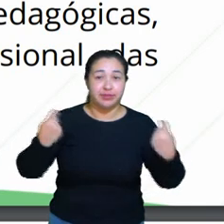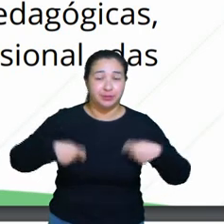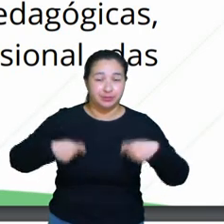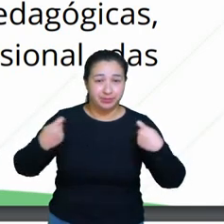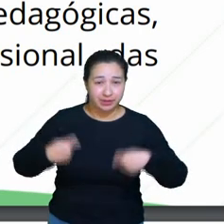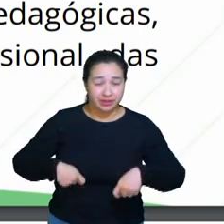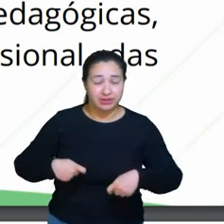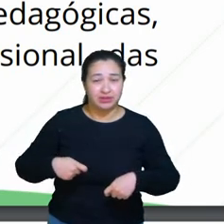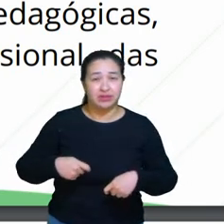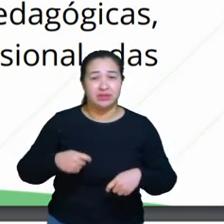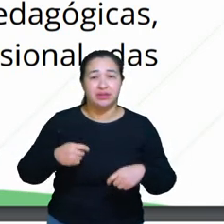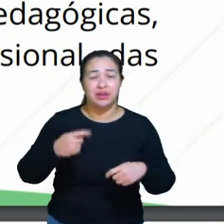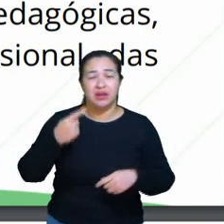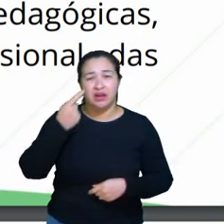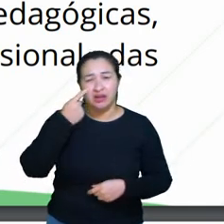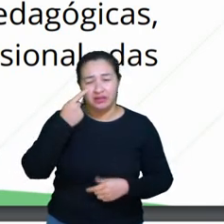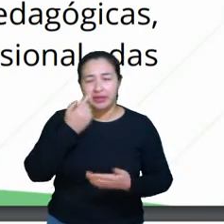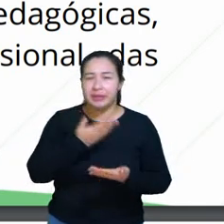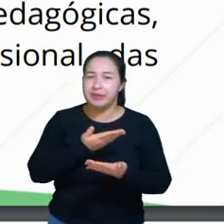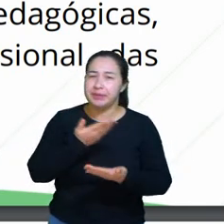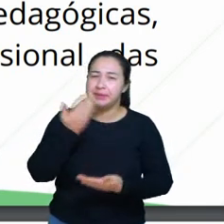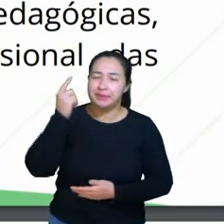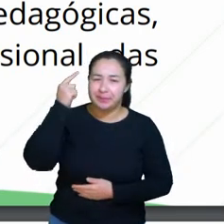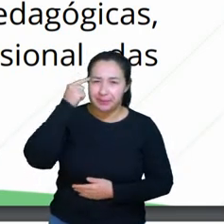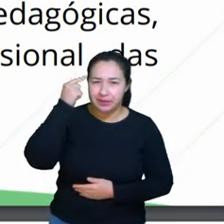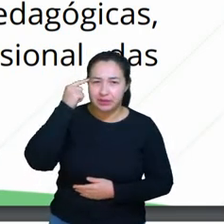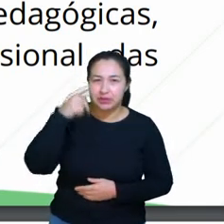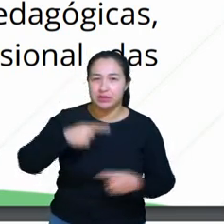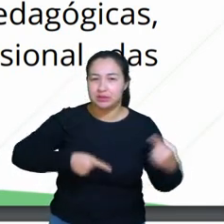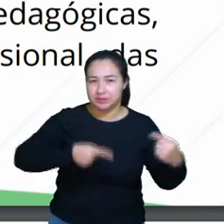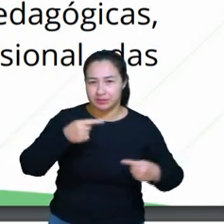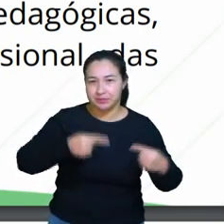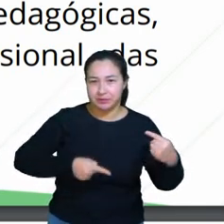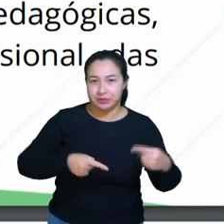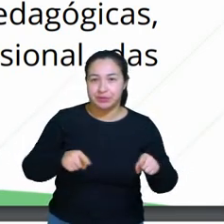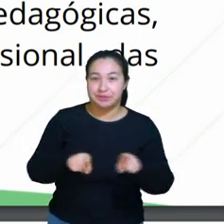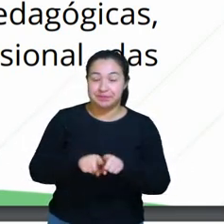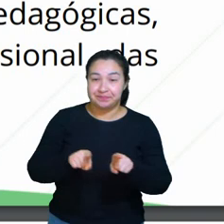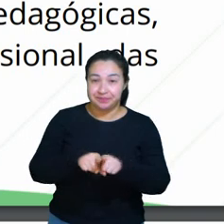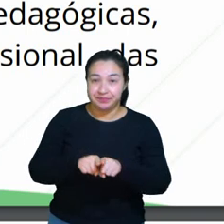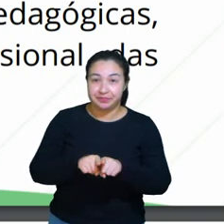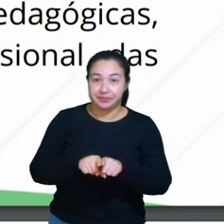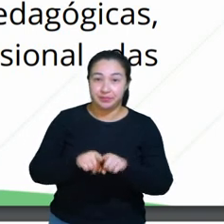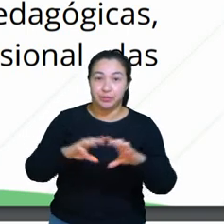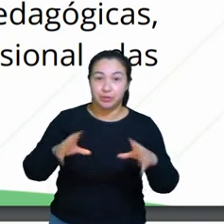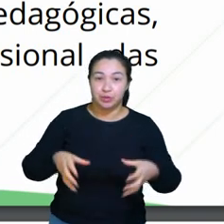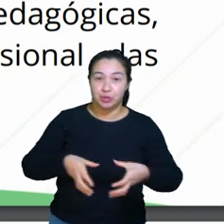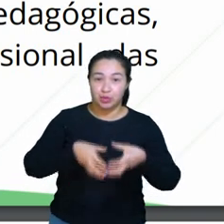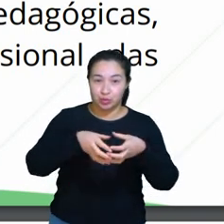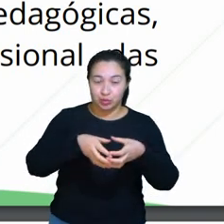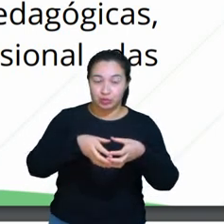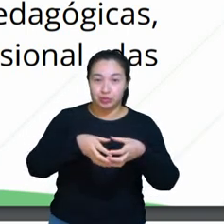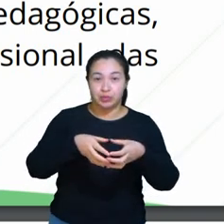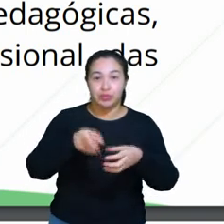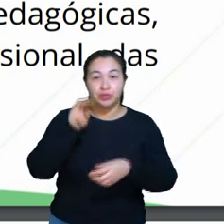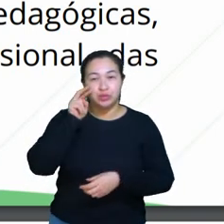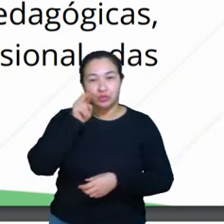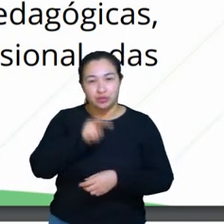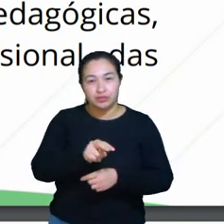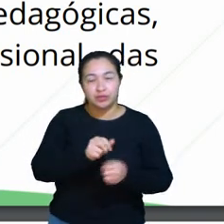política né e enquanto rede a criação de de núcleos de acompanhamento pedagógico que a grande maioria